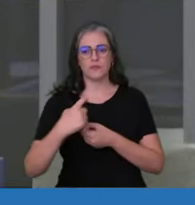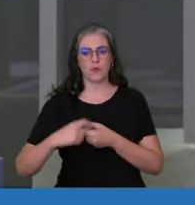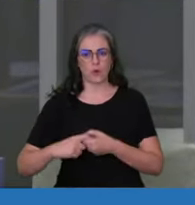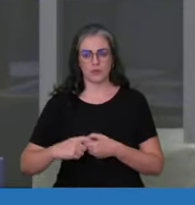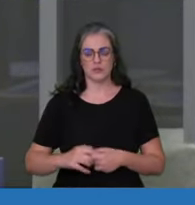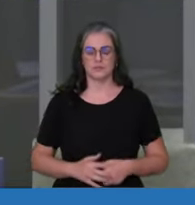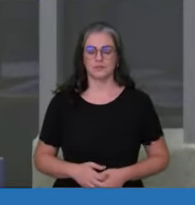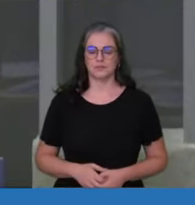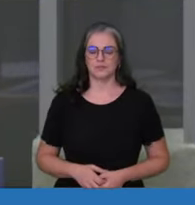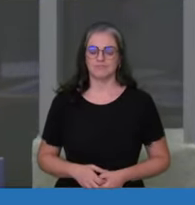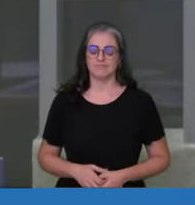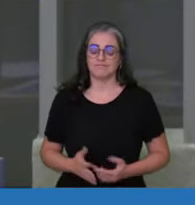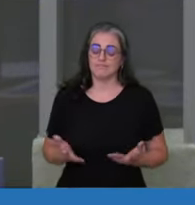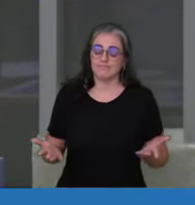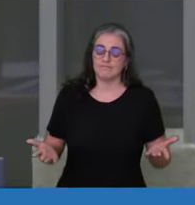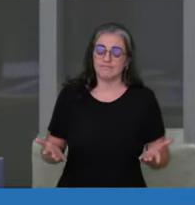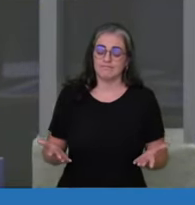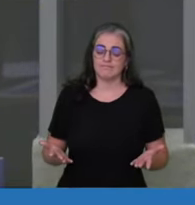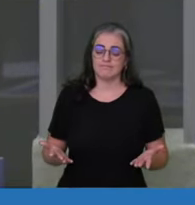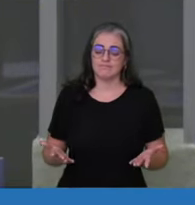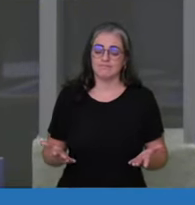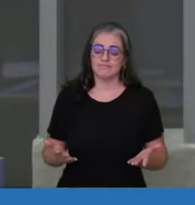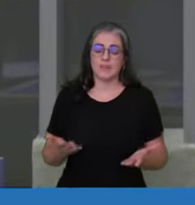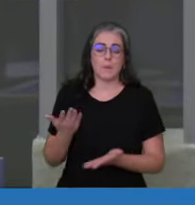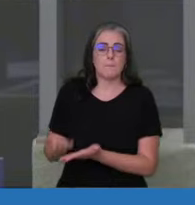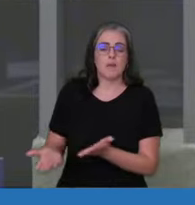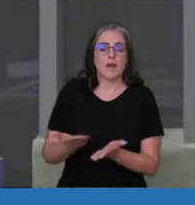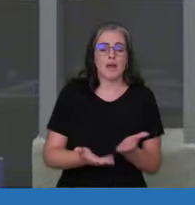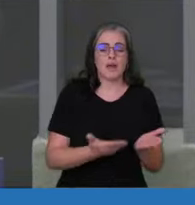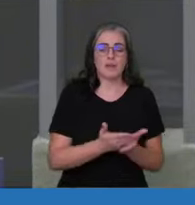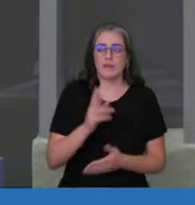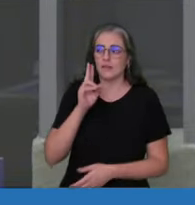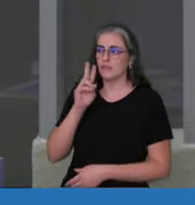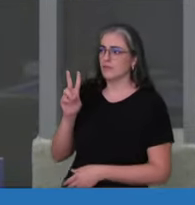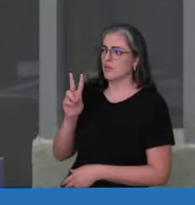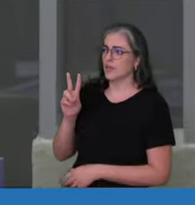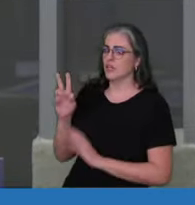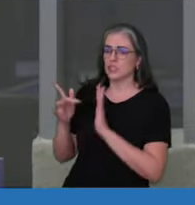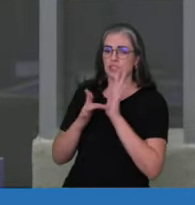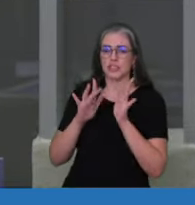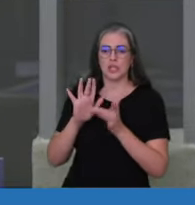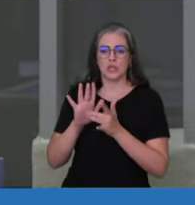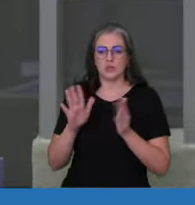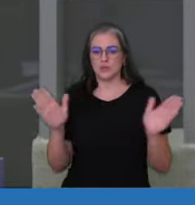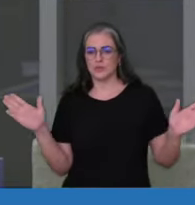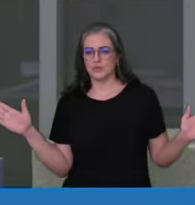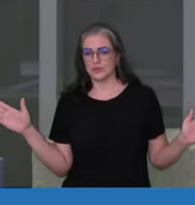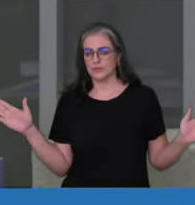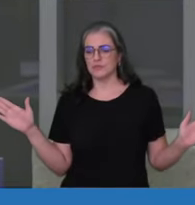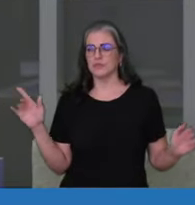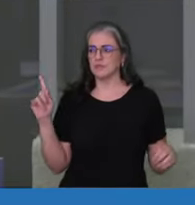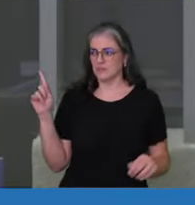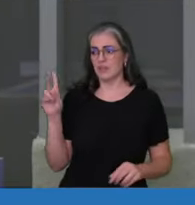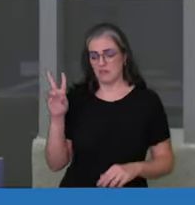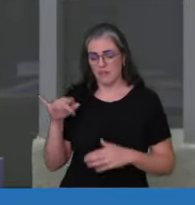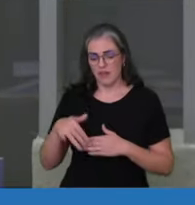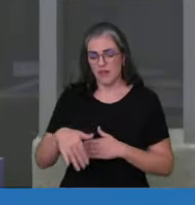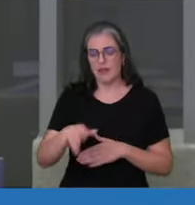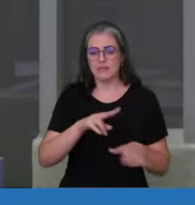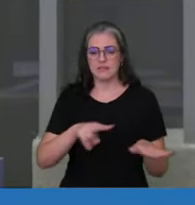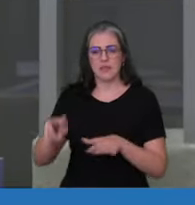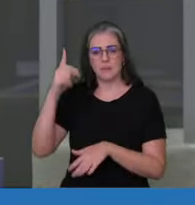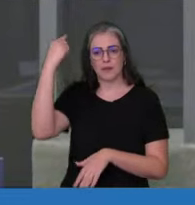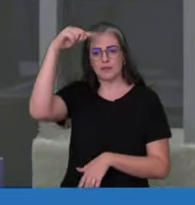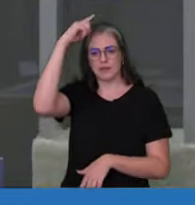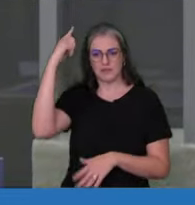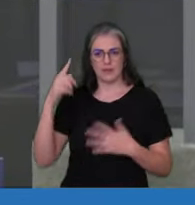vivemos de perdas. Aquele Cristo crucificado que vai ser celebrado na Semana Santa simboliza